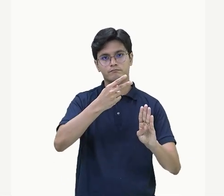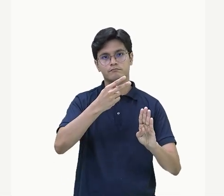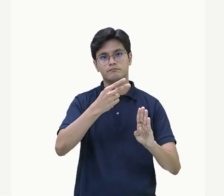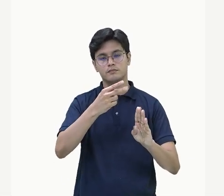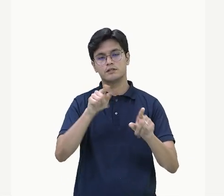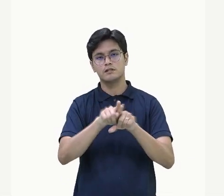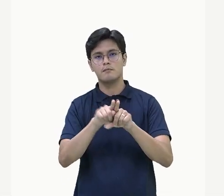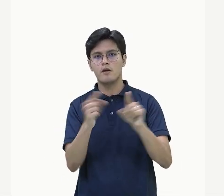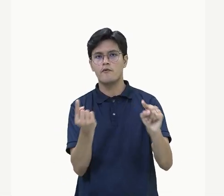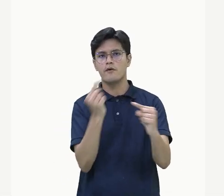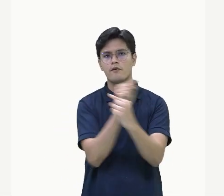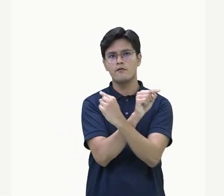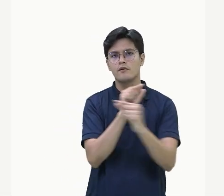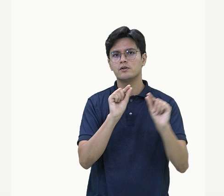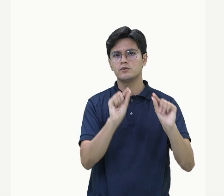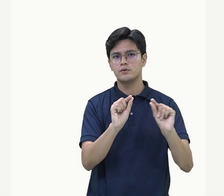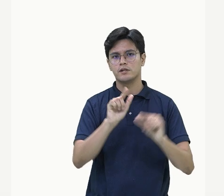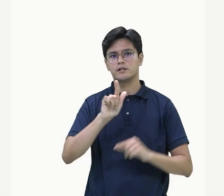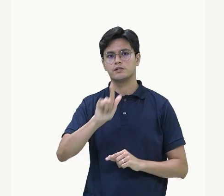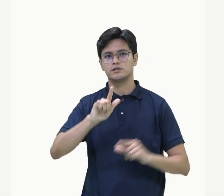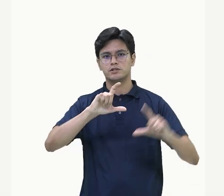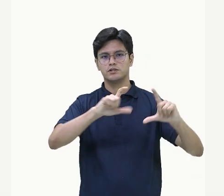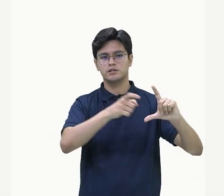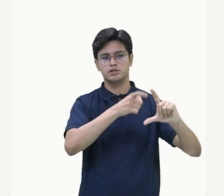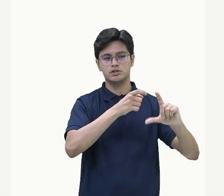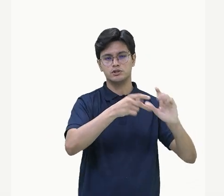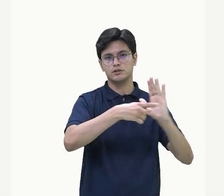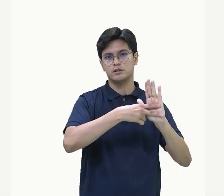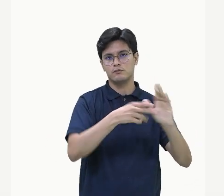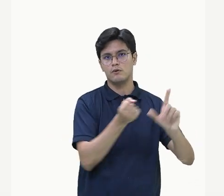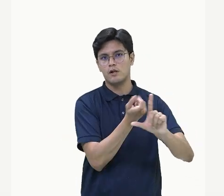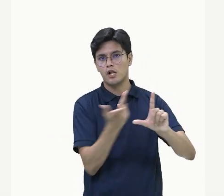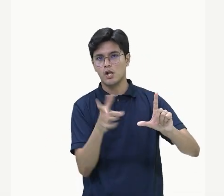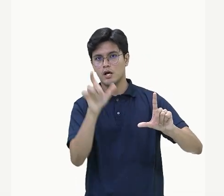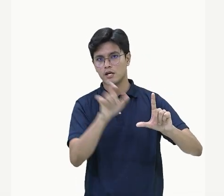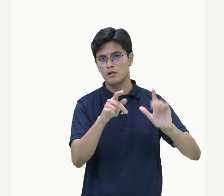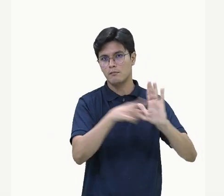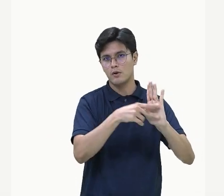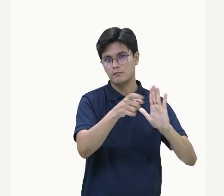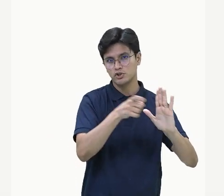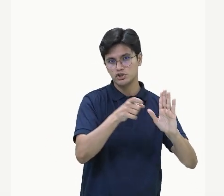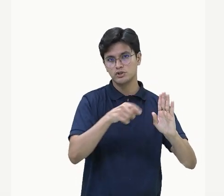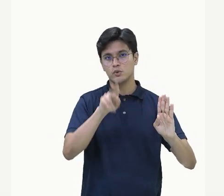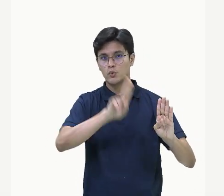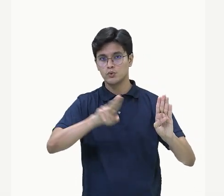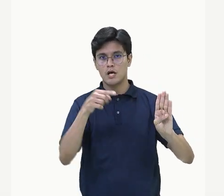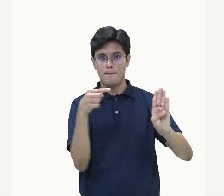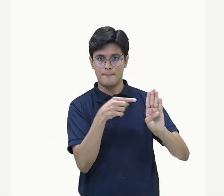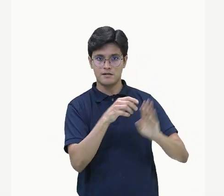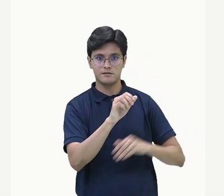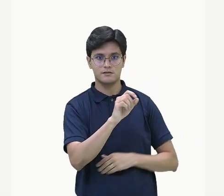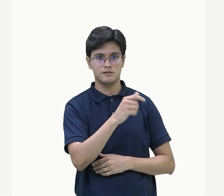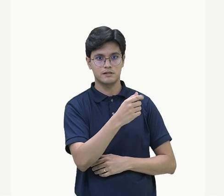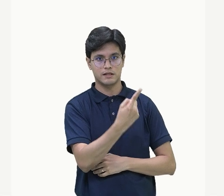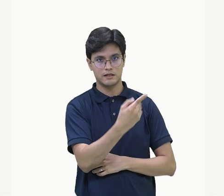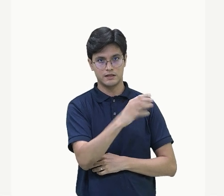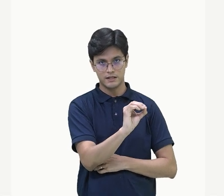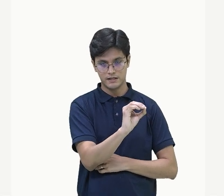x igual a logaritmo de x na base 10. Novamente, a incógnita é